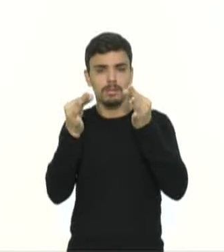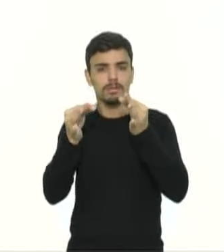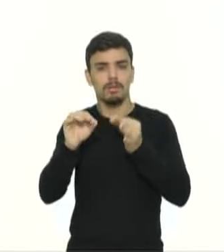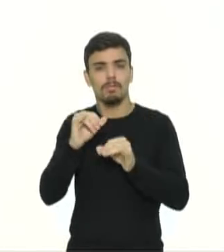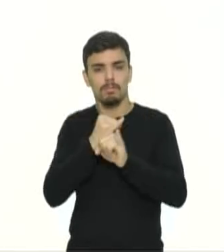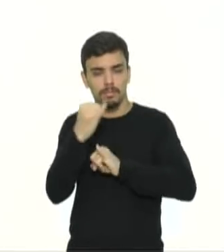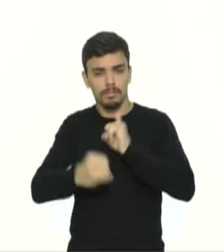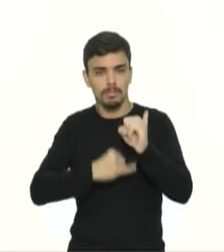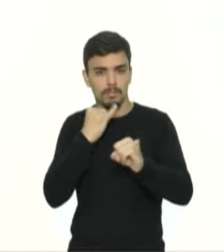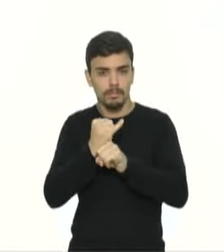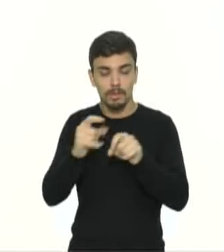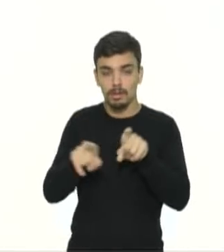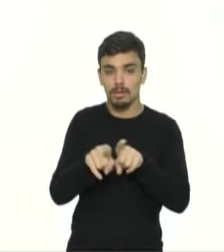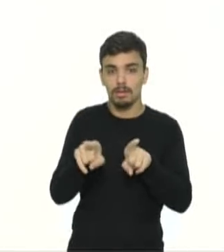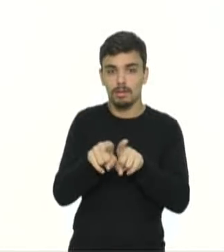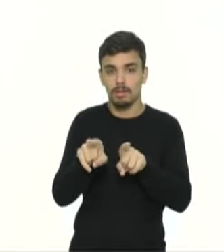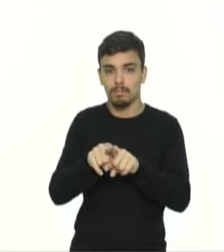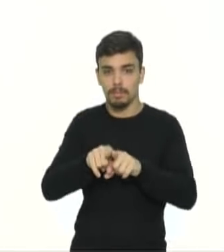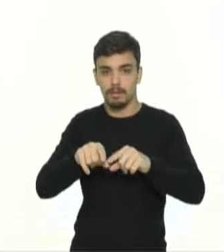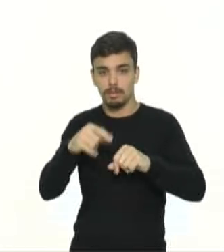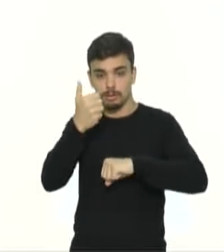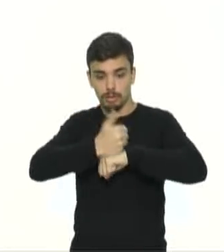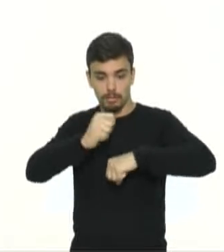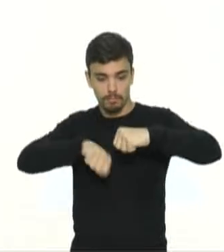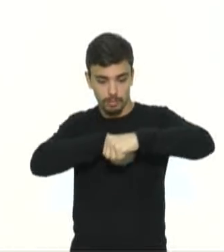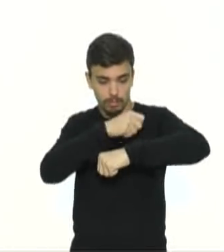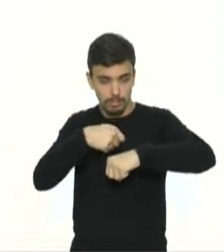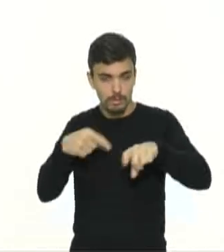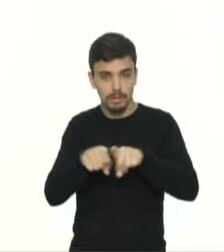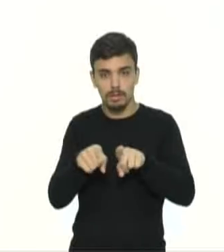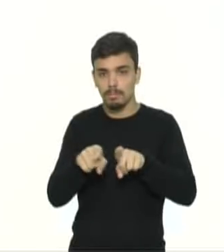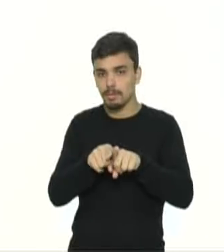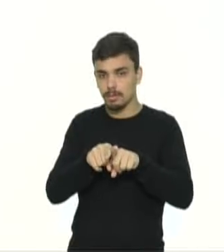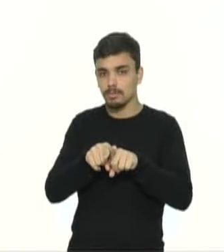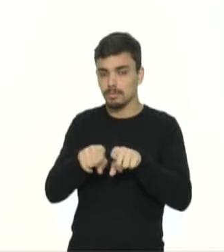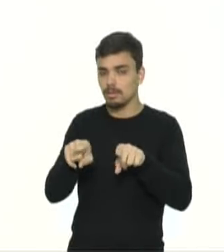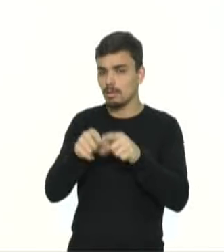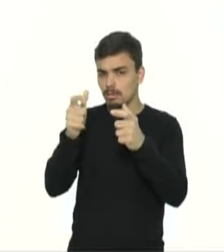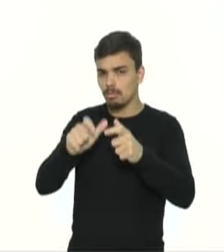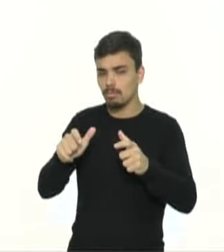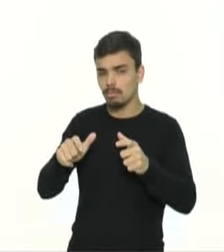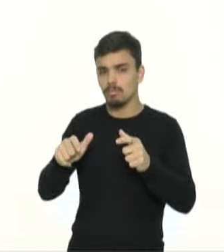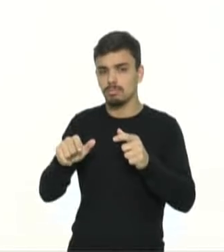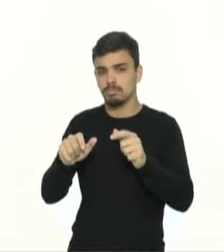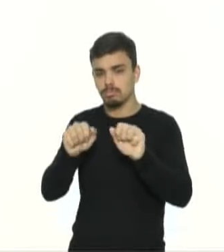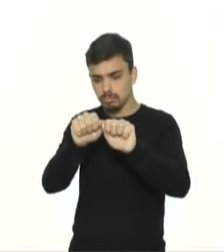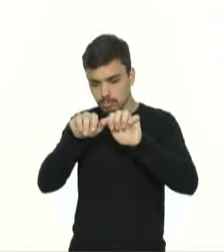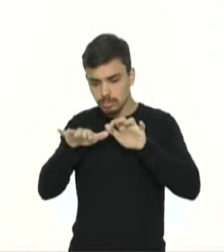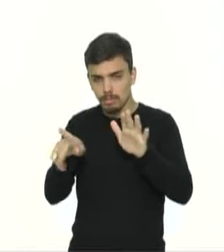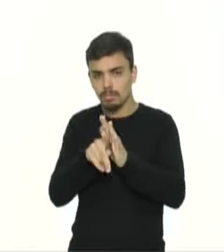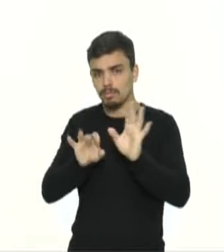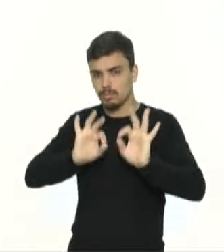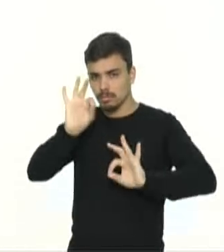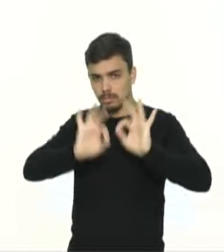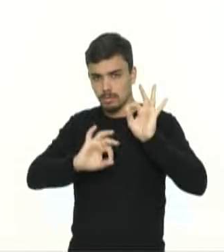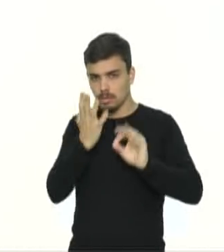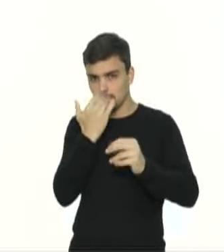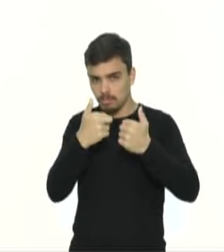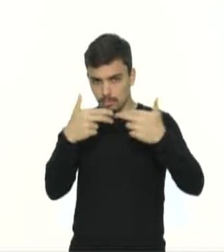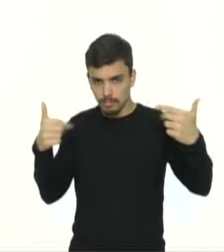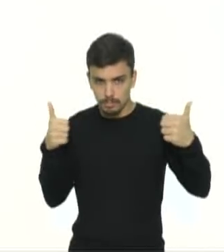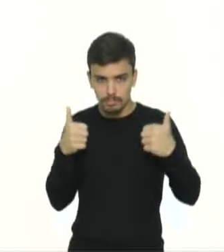de cozinha e outros membros da indústria de alimentos, além de legisladores e agências de regulamentação na área